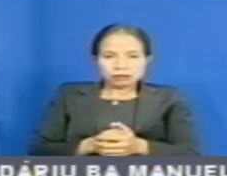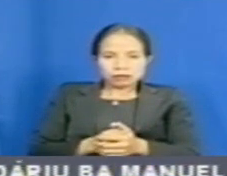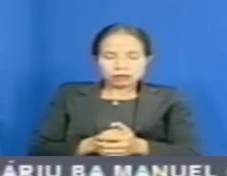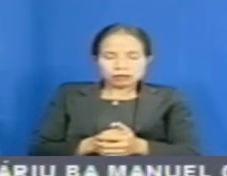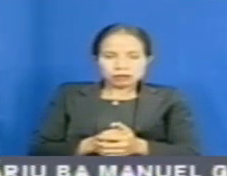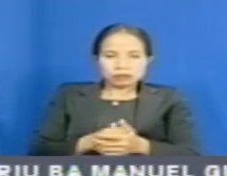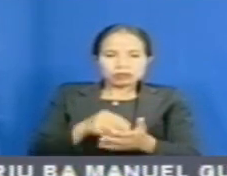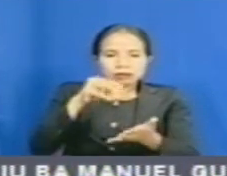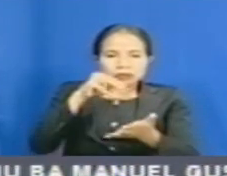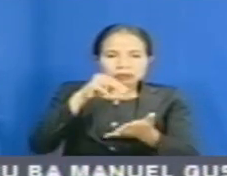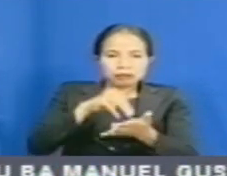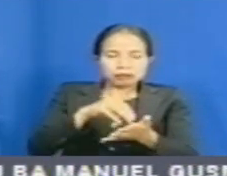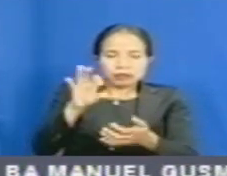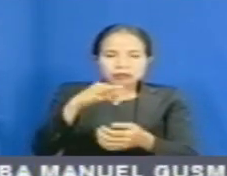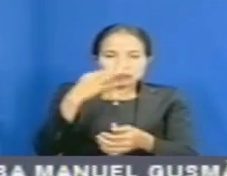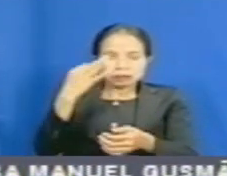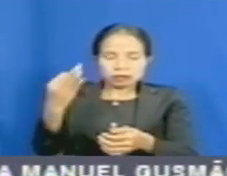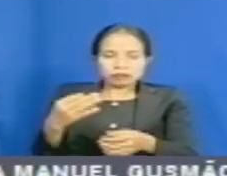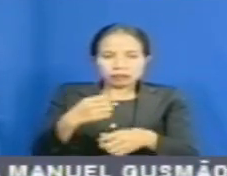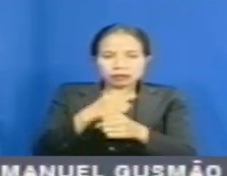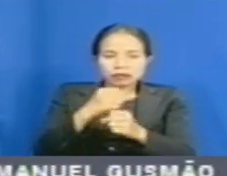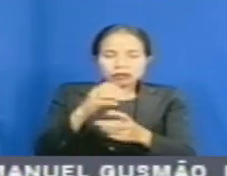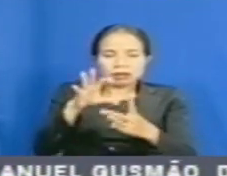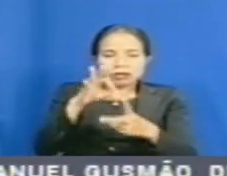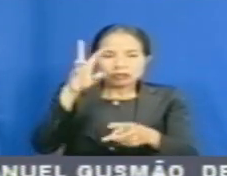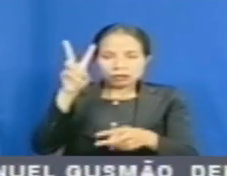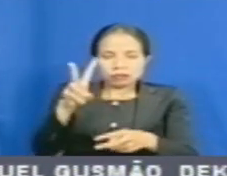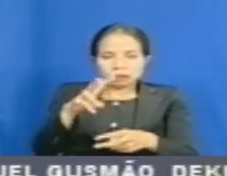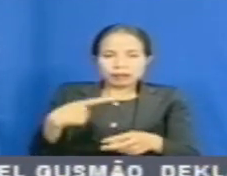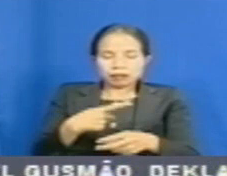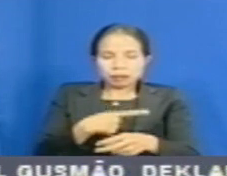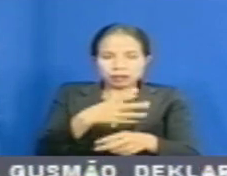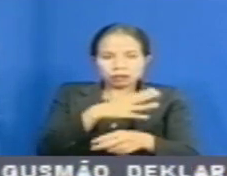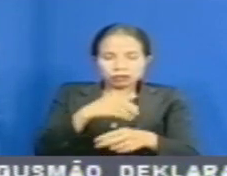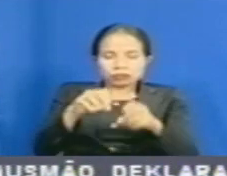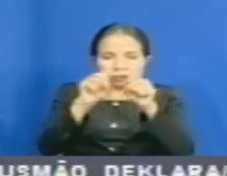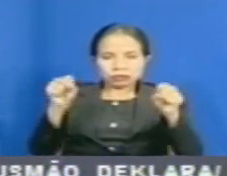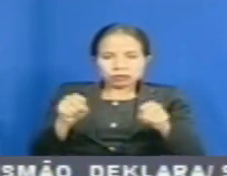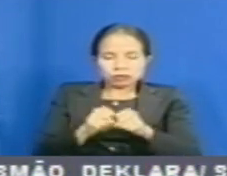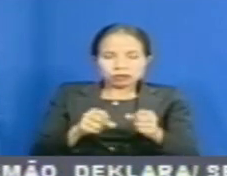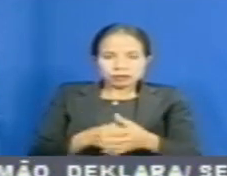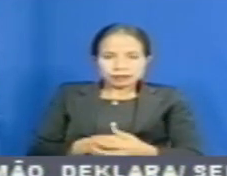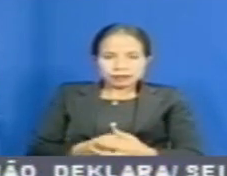19 milhões de para tu realiza eleições ruana, eleição parlamentar, nomos eleição do sul.